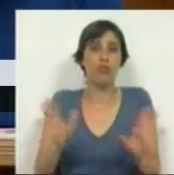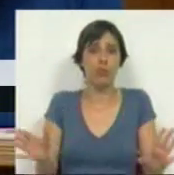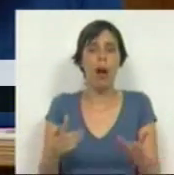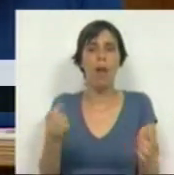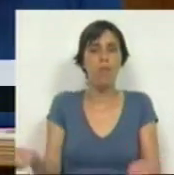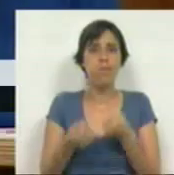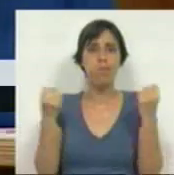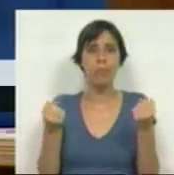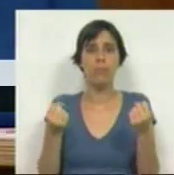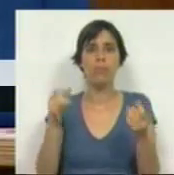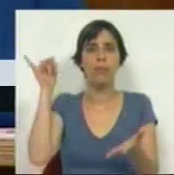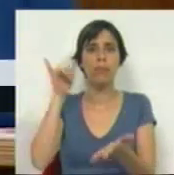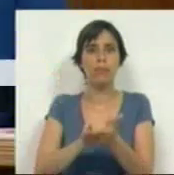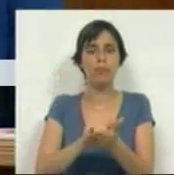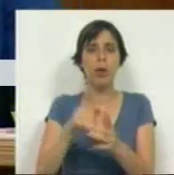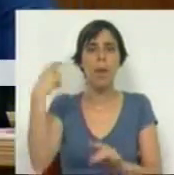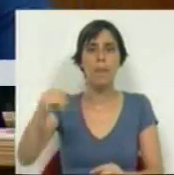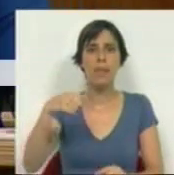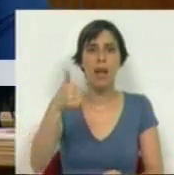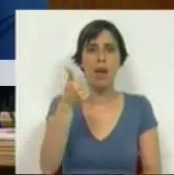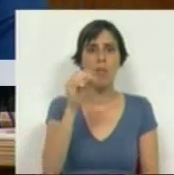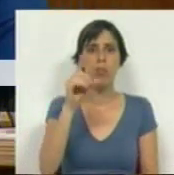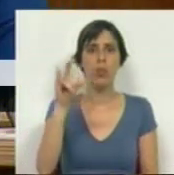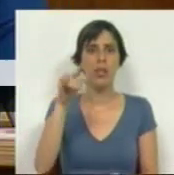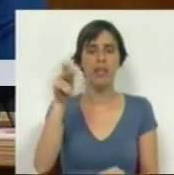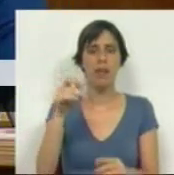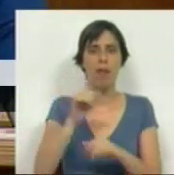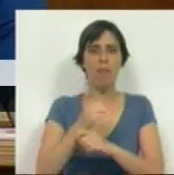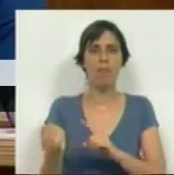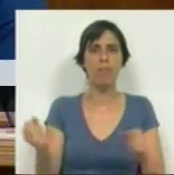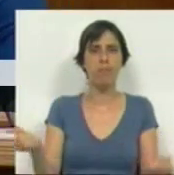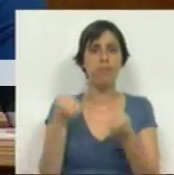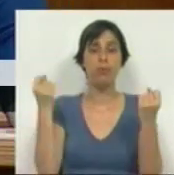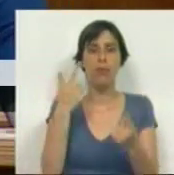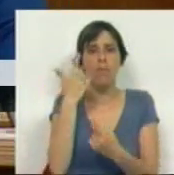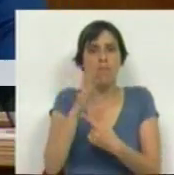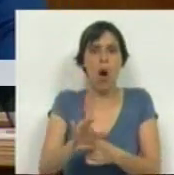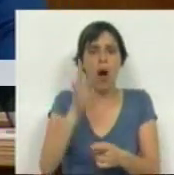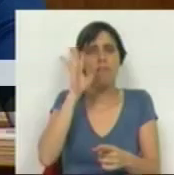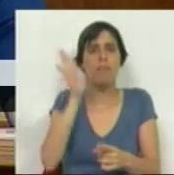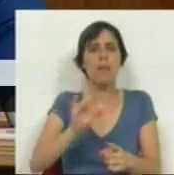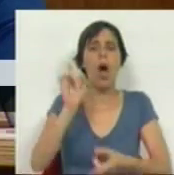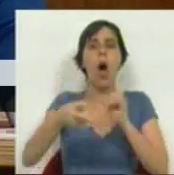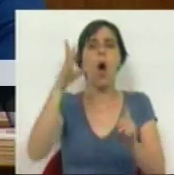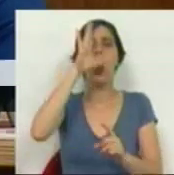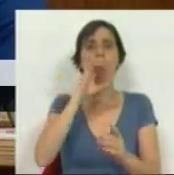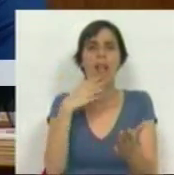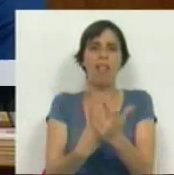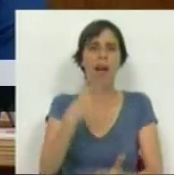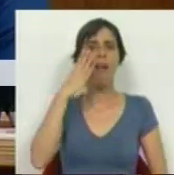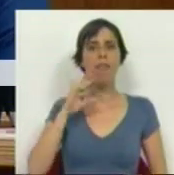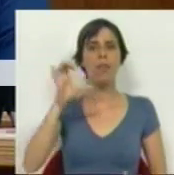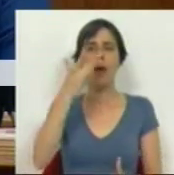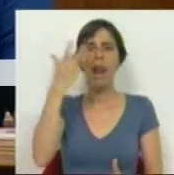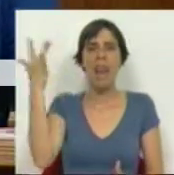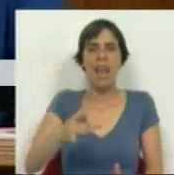tenha recusado a aterragem do avião do presidente da Bolívia, Evo Morales, diz tudo sobre um governo que envergonha o país, a